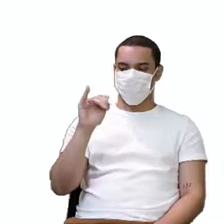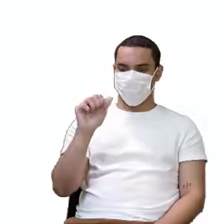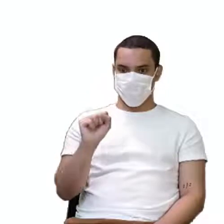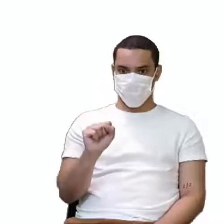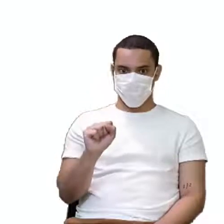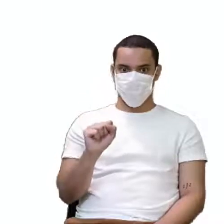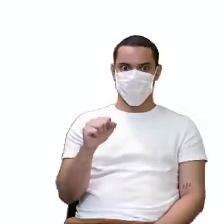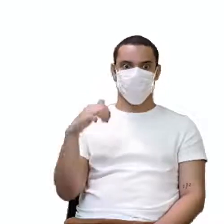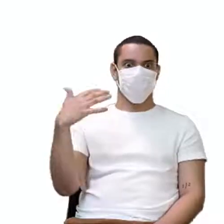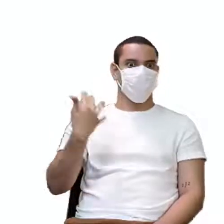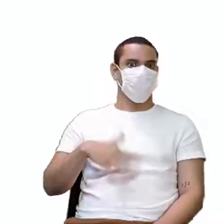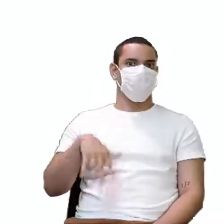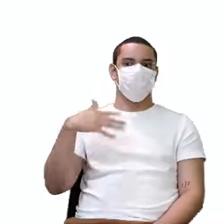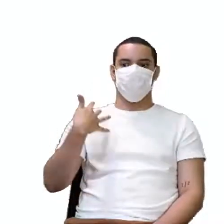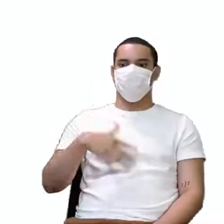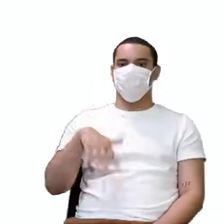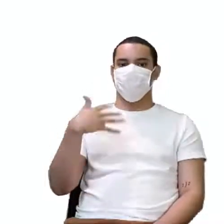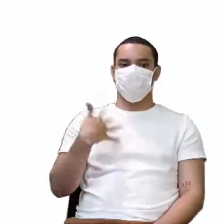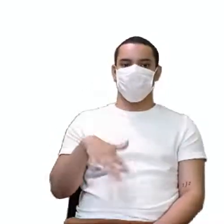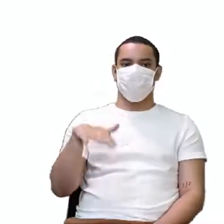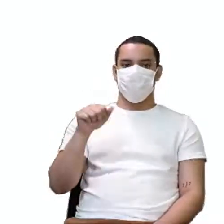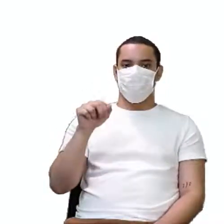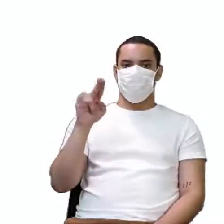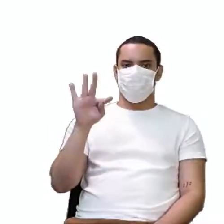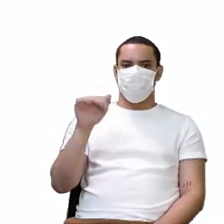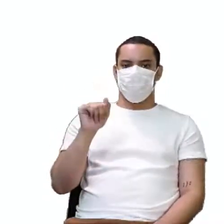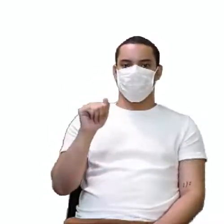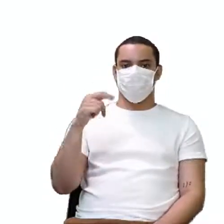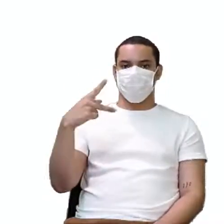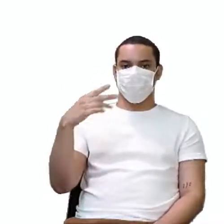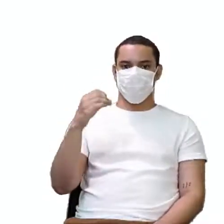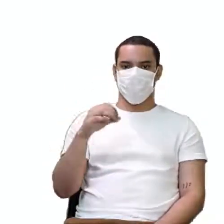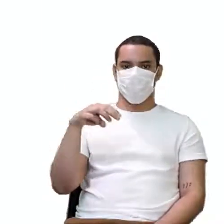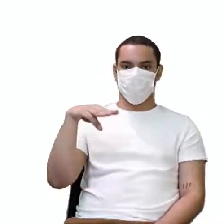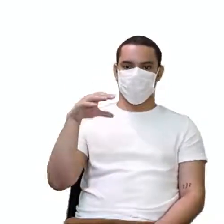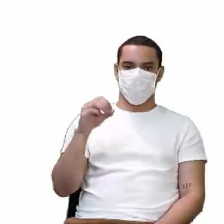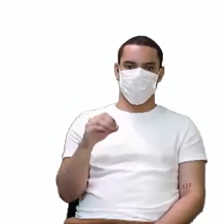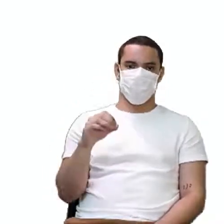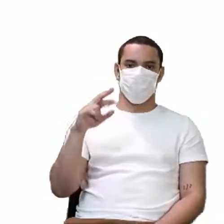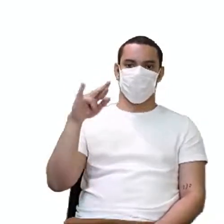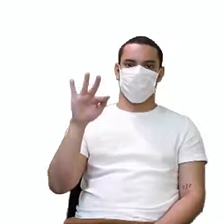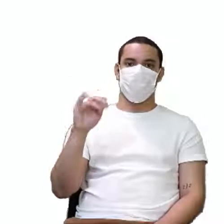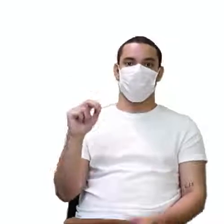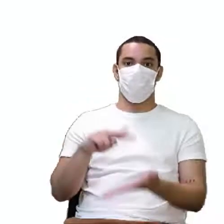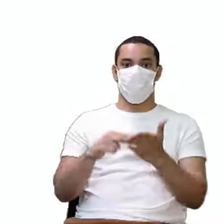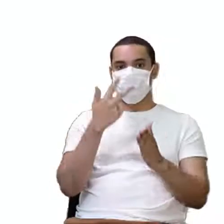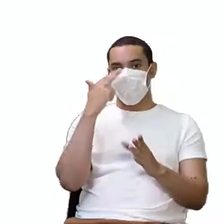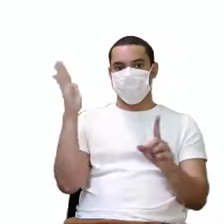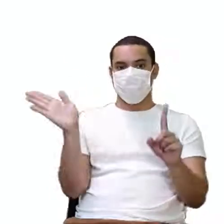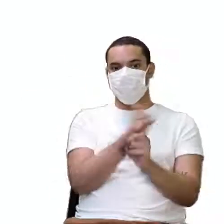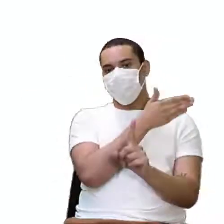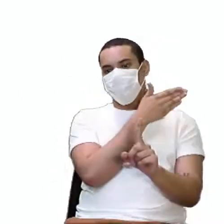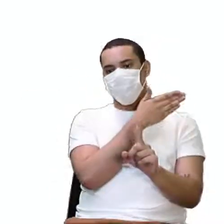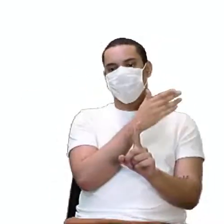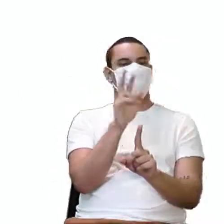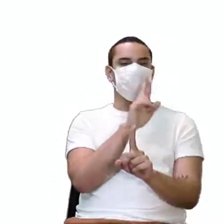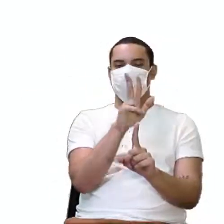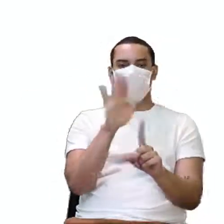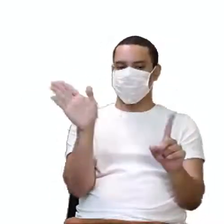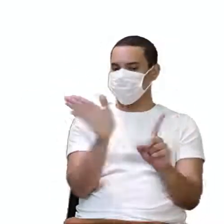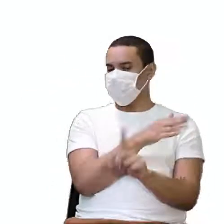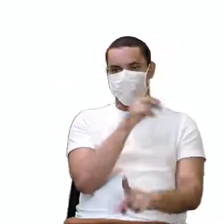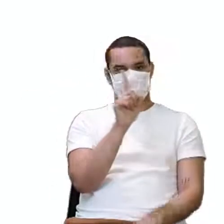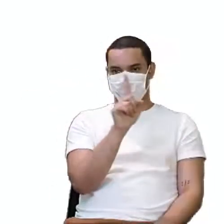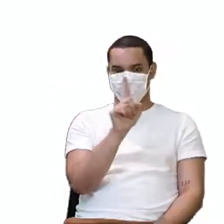autapomorfias. Galera do céu, autapomorfia. É um tapa. Não, professora, não é um tapa, não.